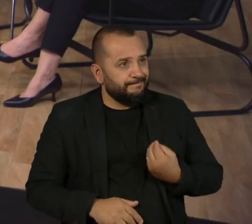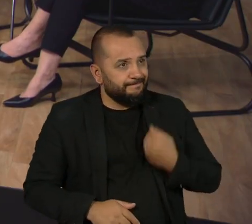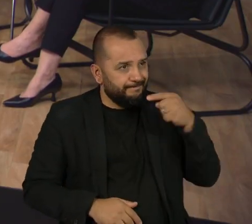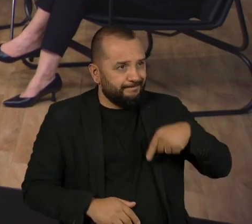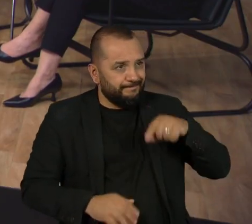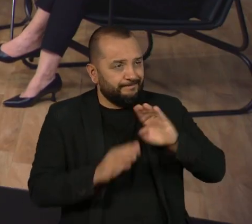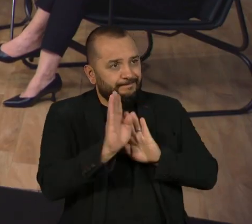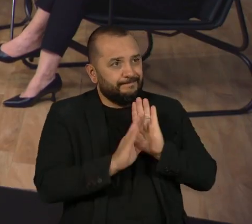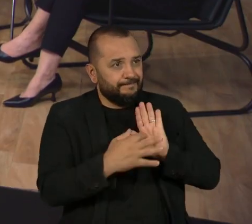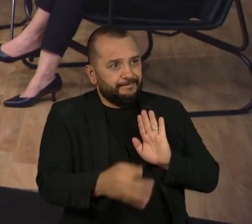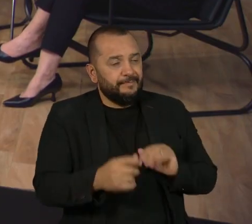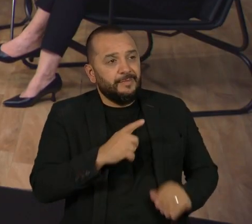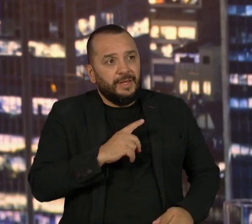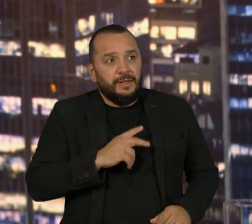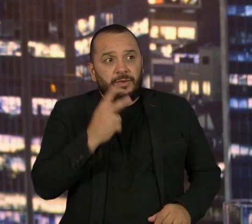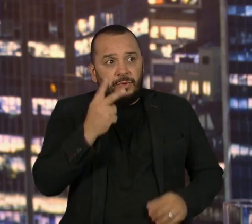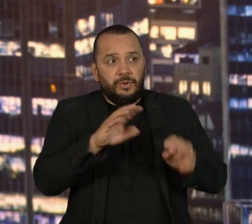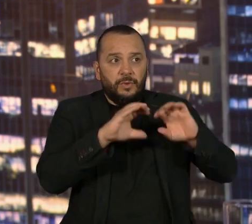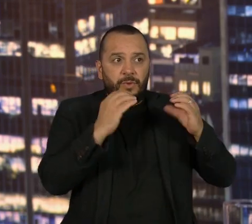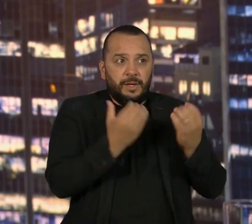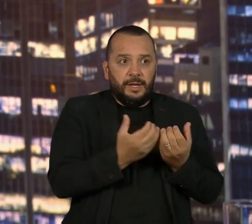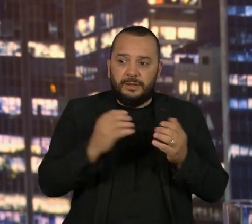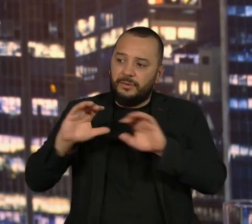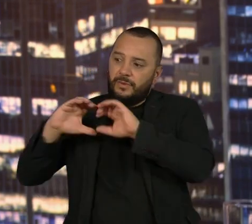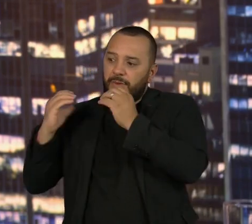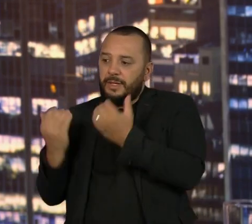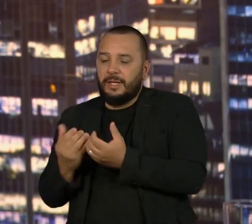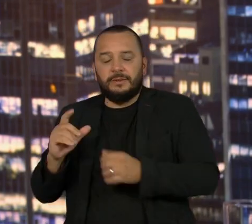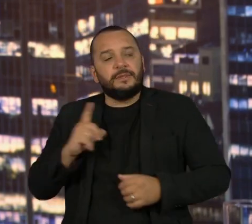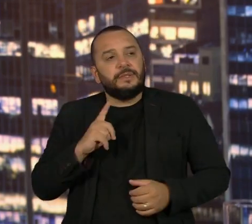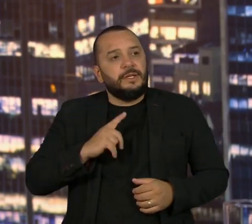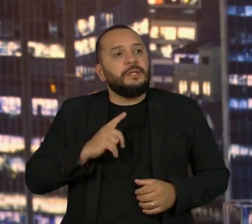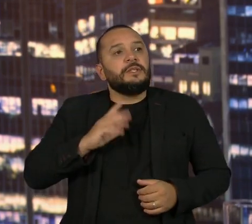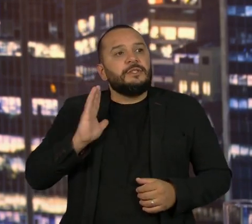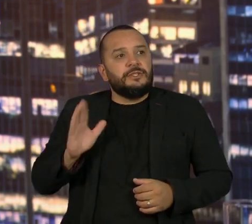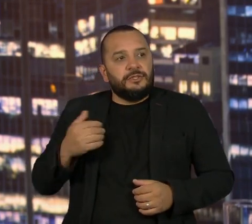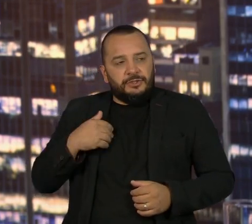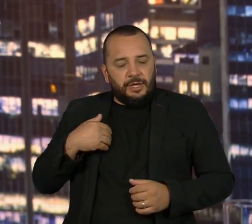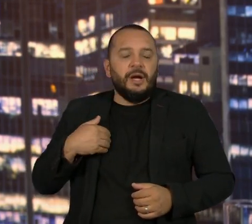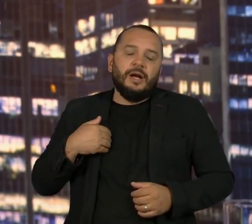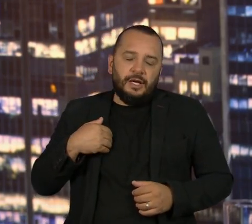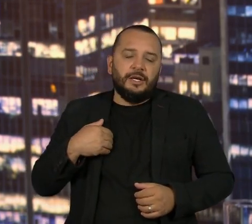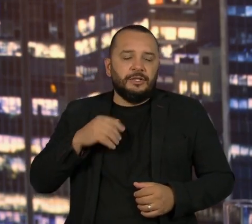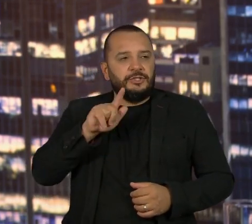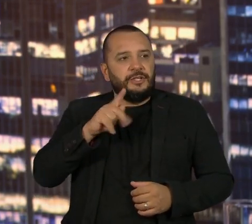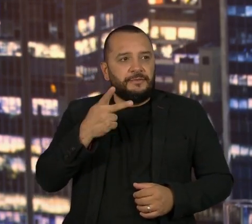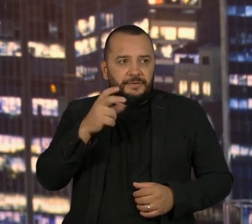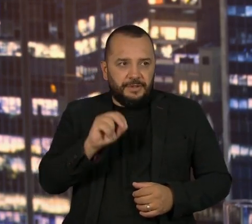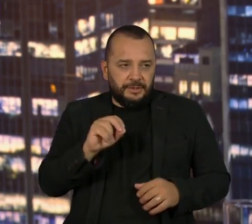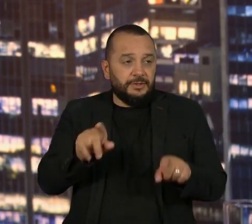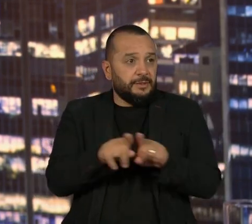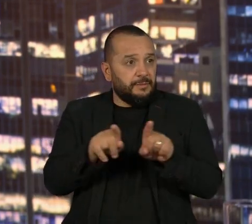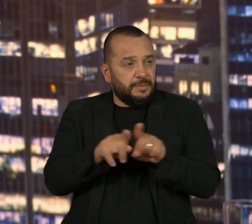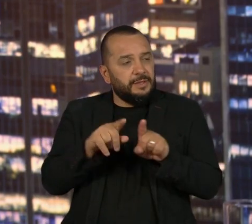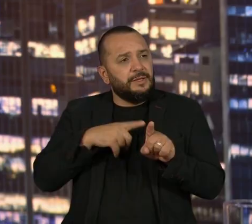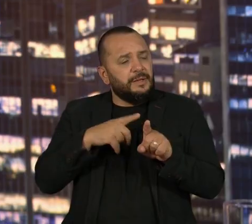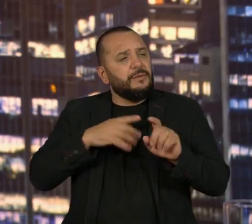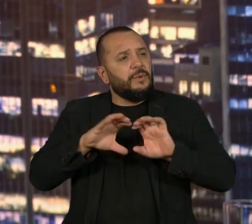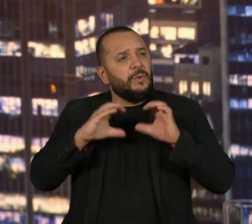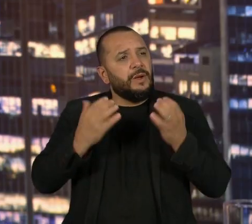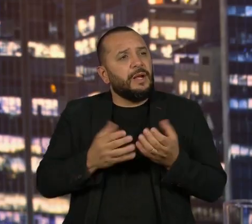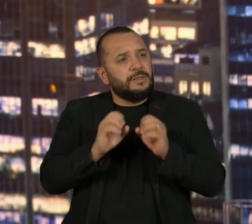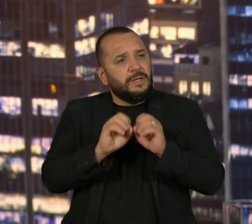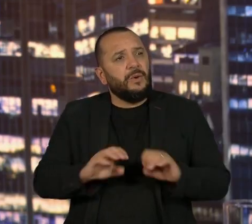do programa desses dois eventos, né? Do G20, da COP29, mas a gente teve a Conferência da Biodiversidade das Nações